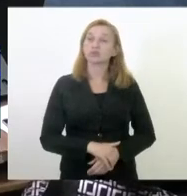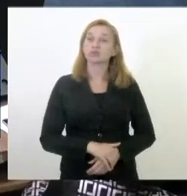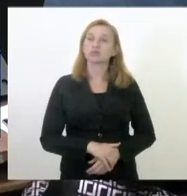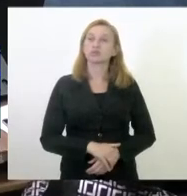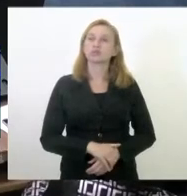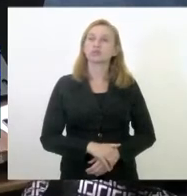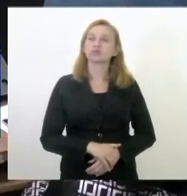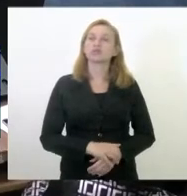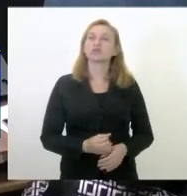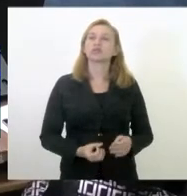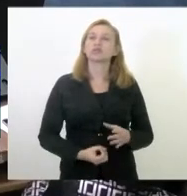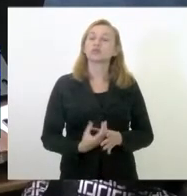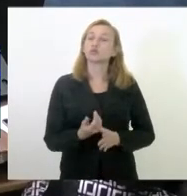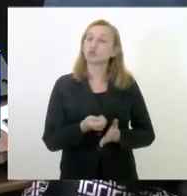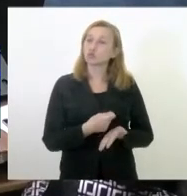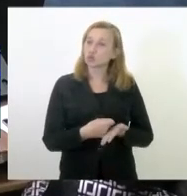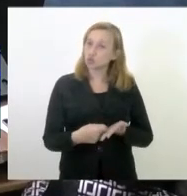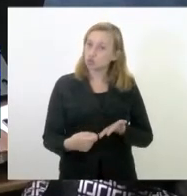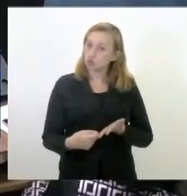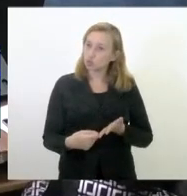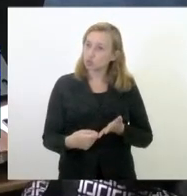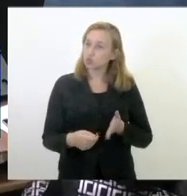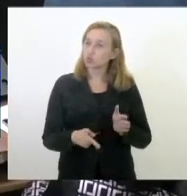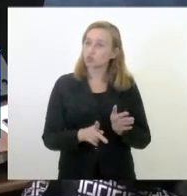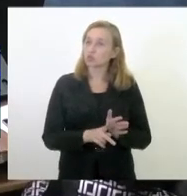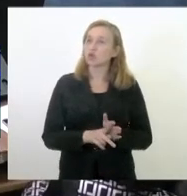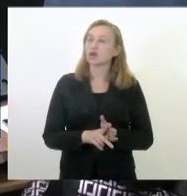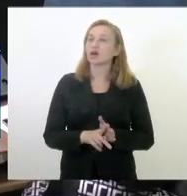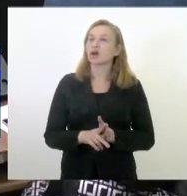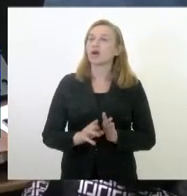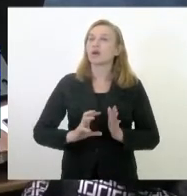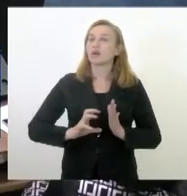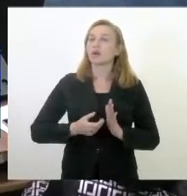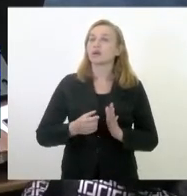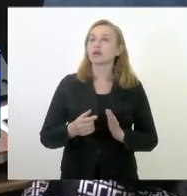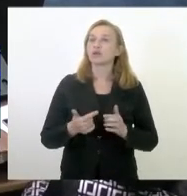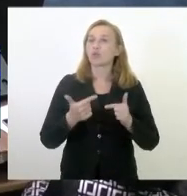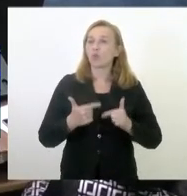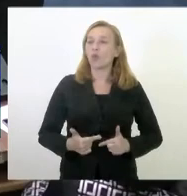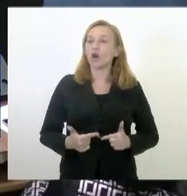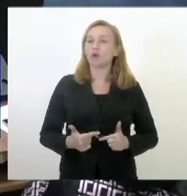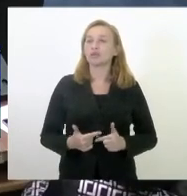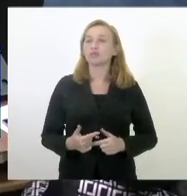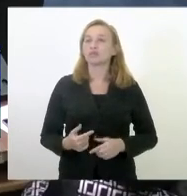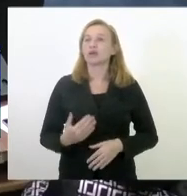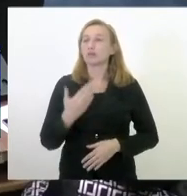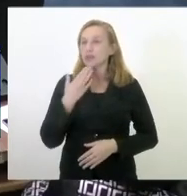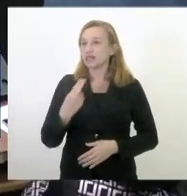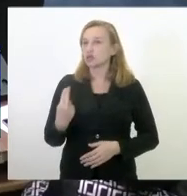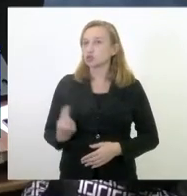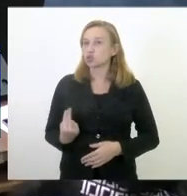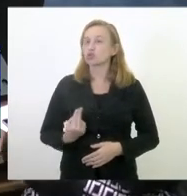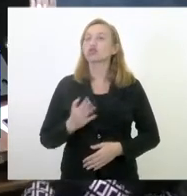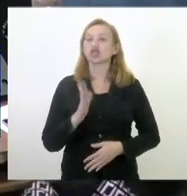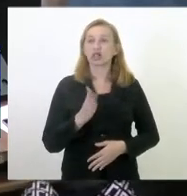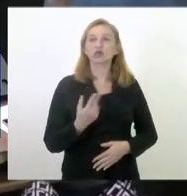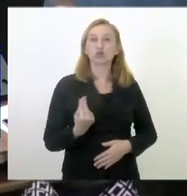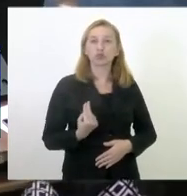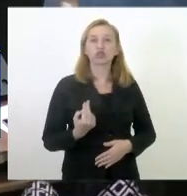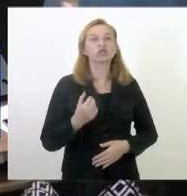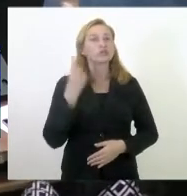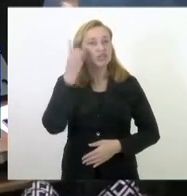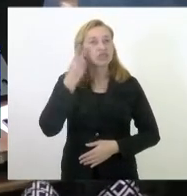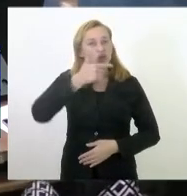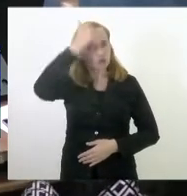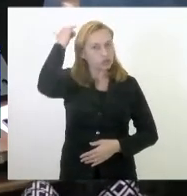do projeto. Abstenção do Novo. Oferece coautoria. Já estão escritos como coautores. Luiz